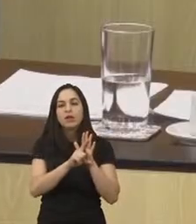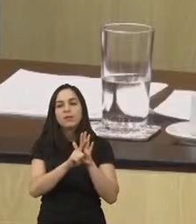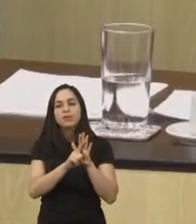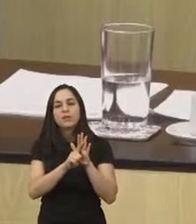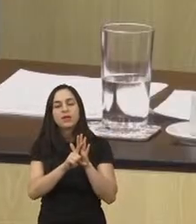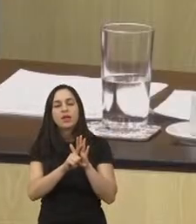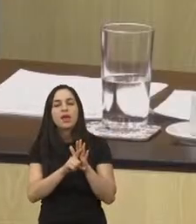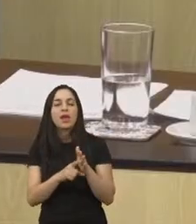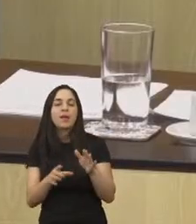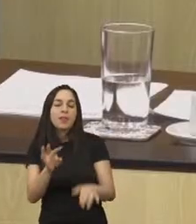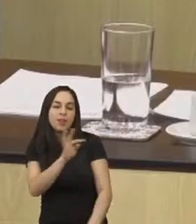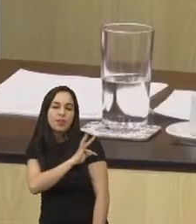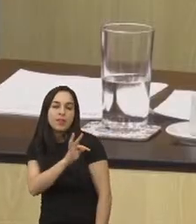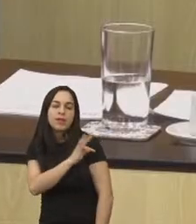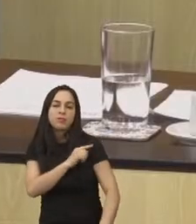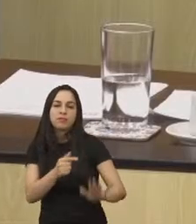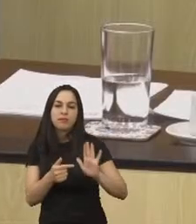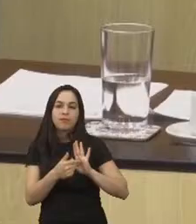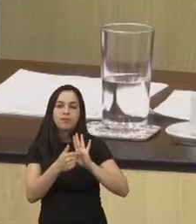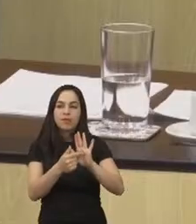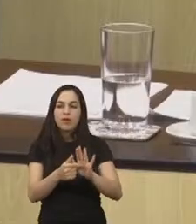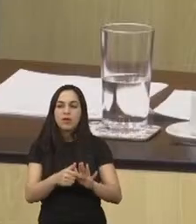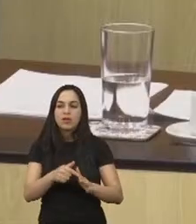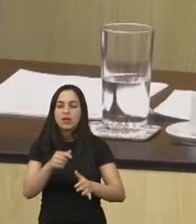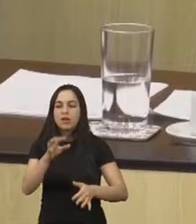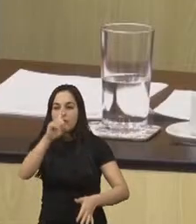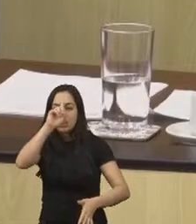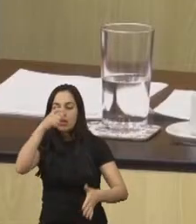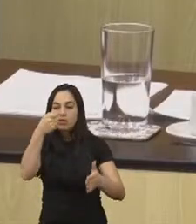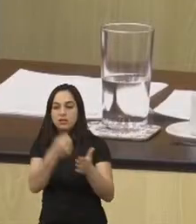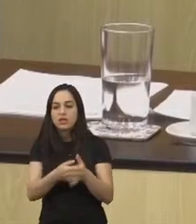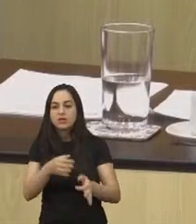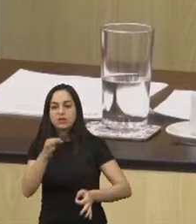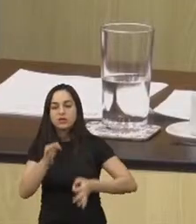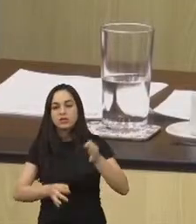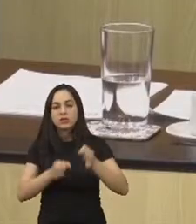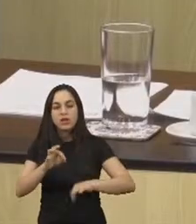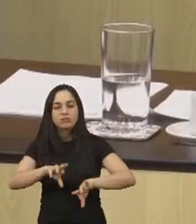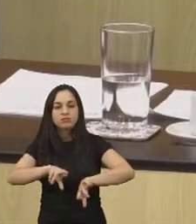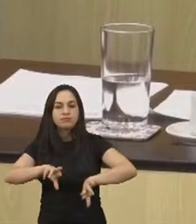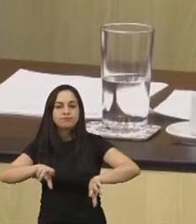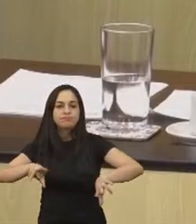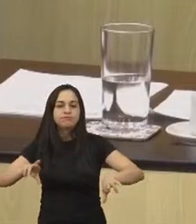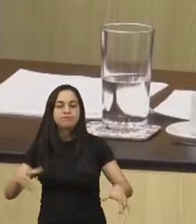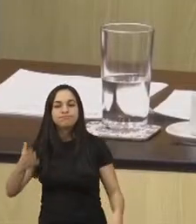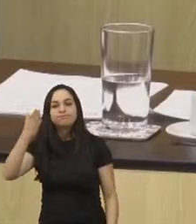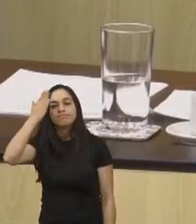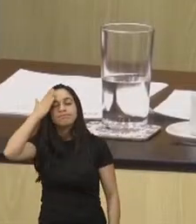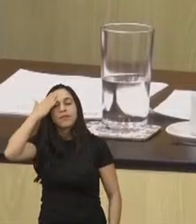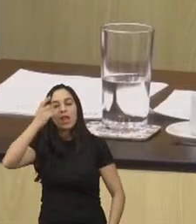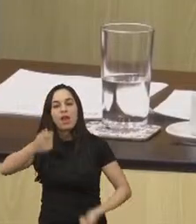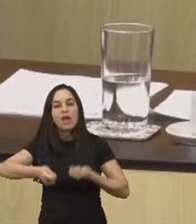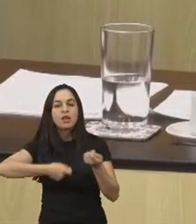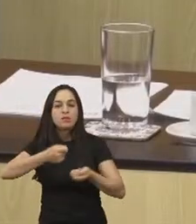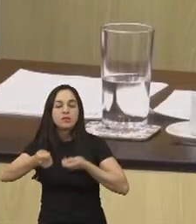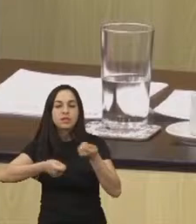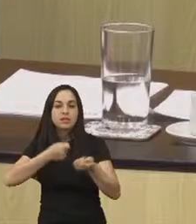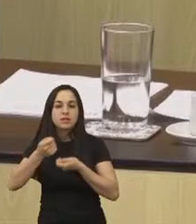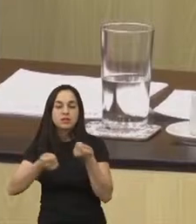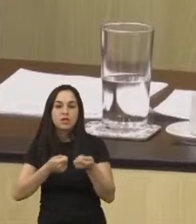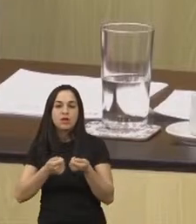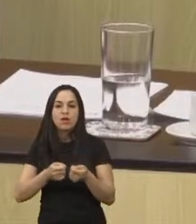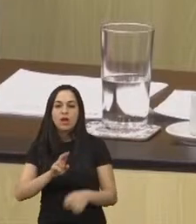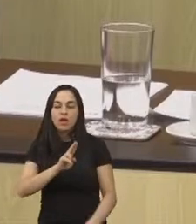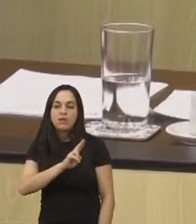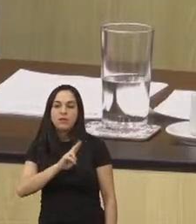parecer técnico, decisão judicial, etc., que no entendimento da administração legitima a nomeação